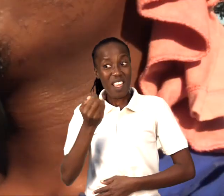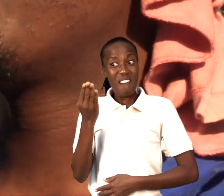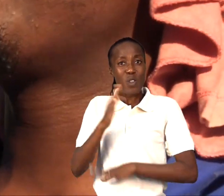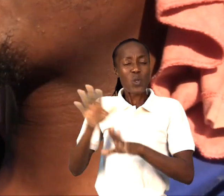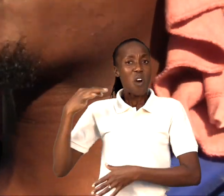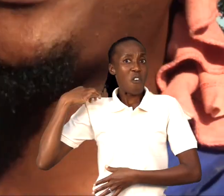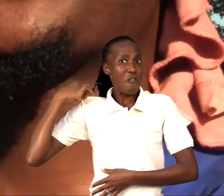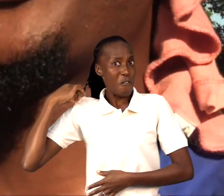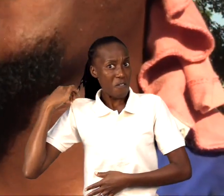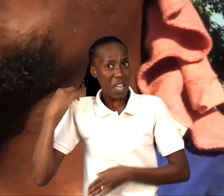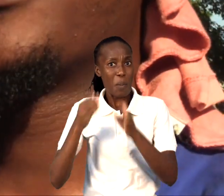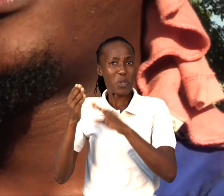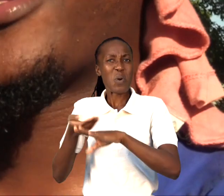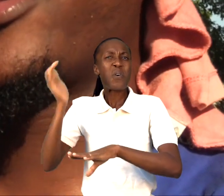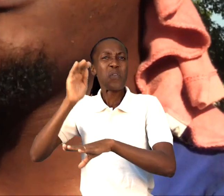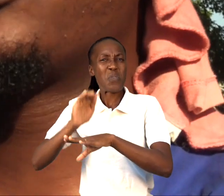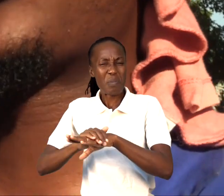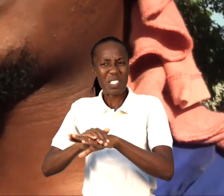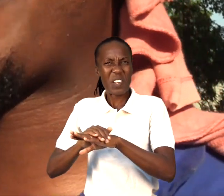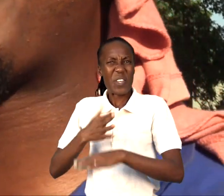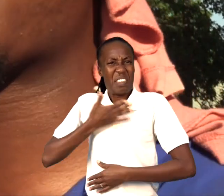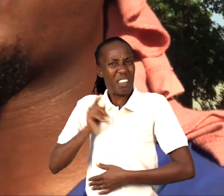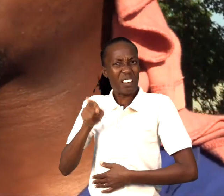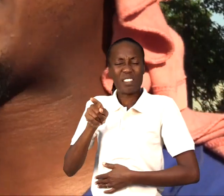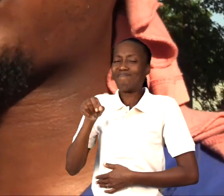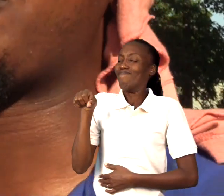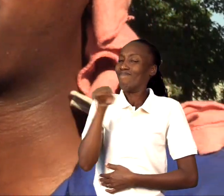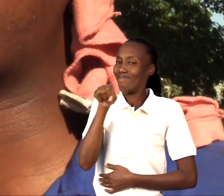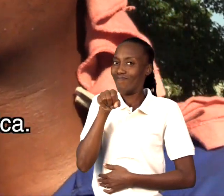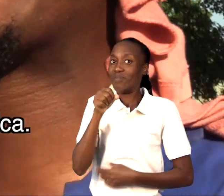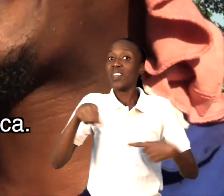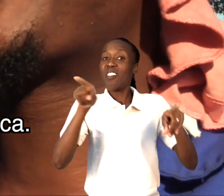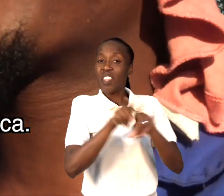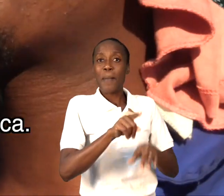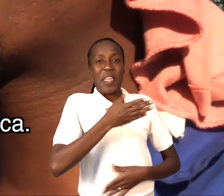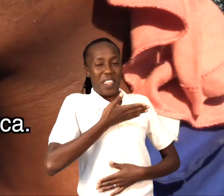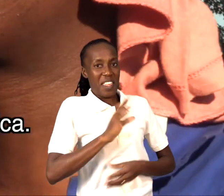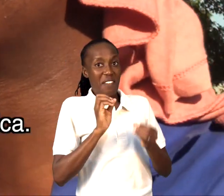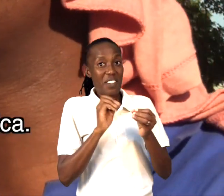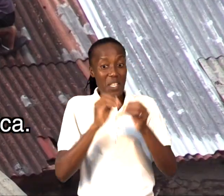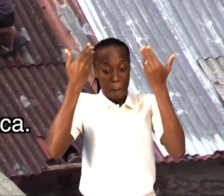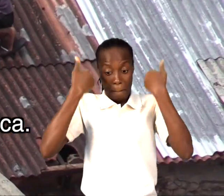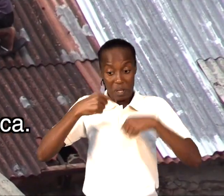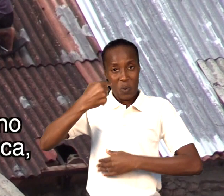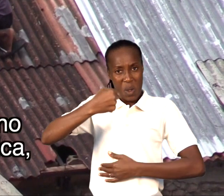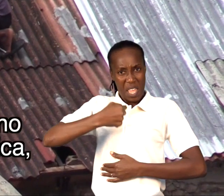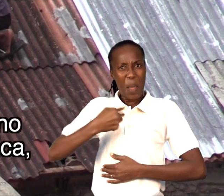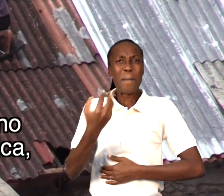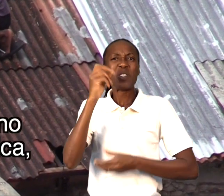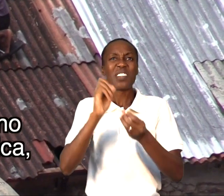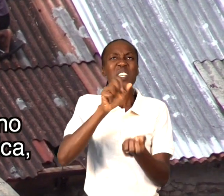cozinha. E realmente aí descobri que sim, aqui não são apenas voluntários com uma formação técnica nesse preciso que são necessários.